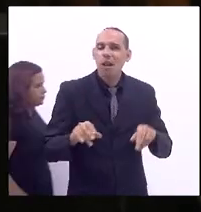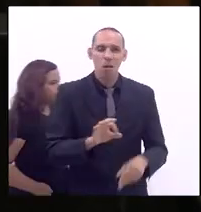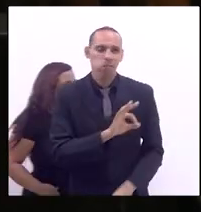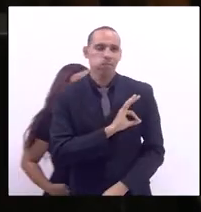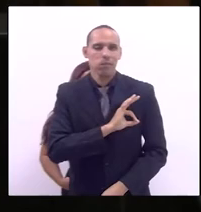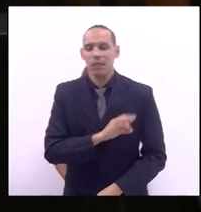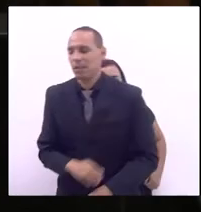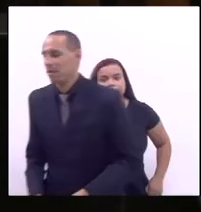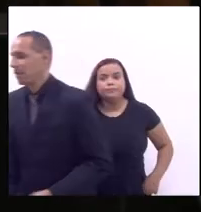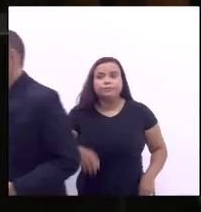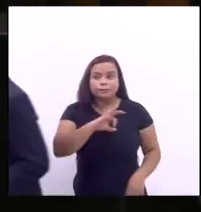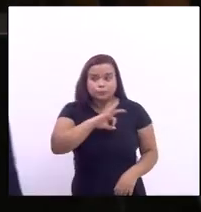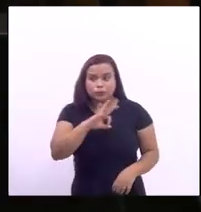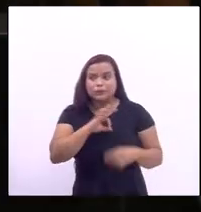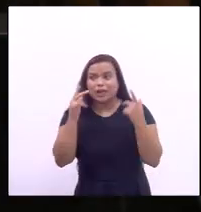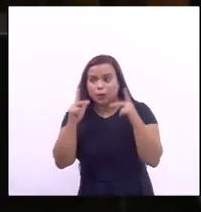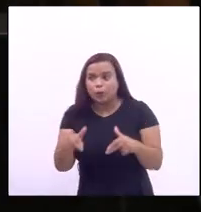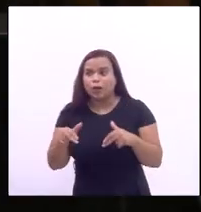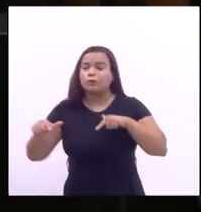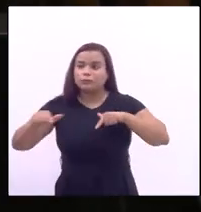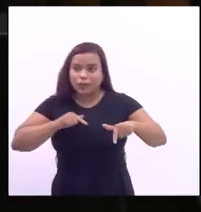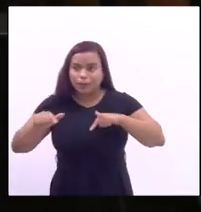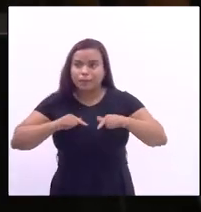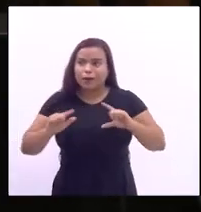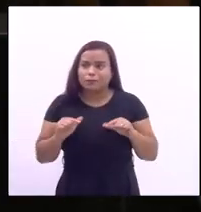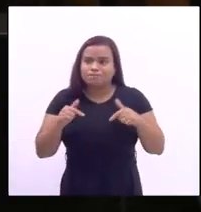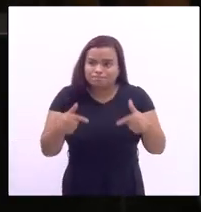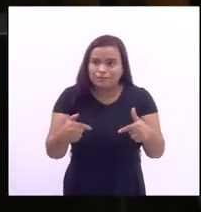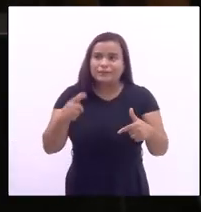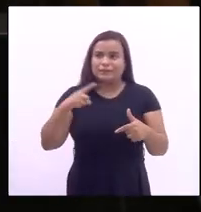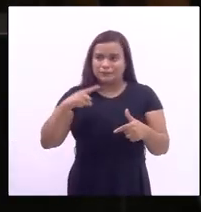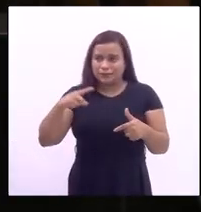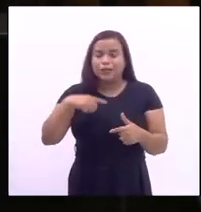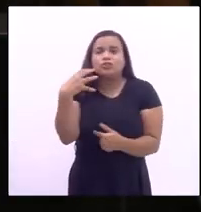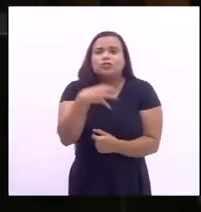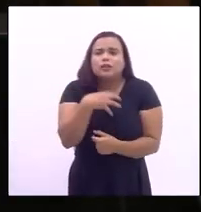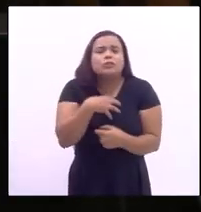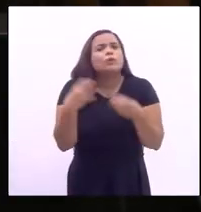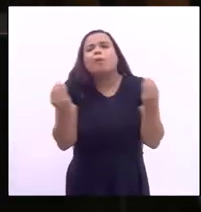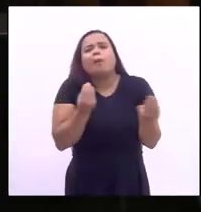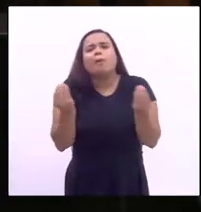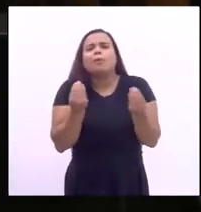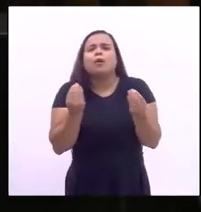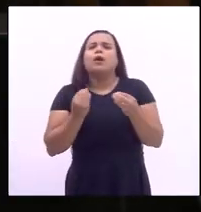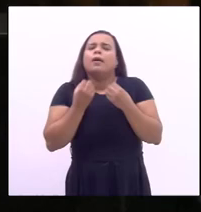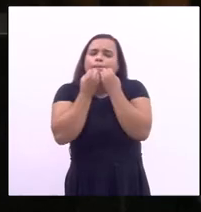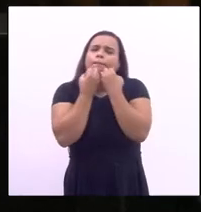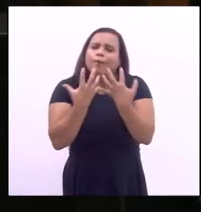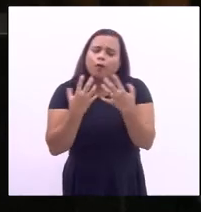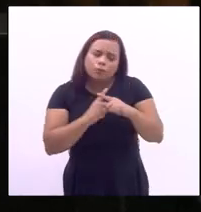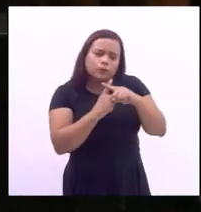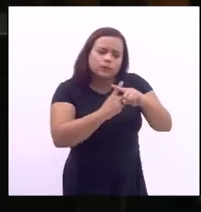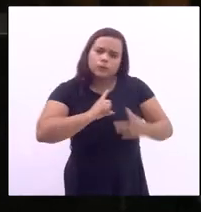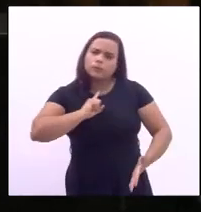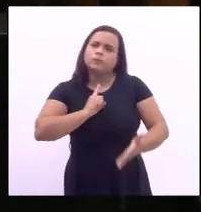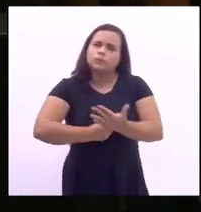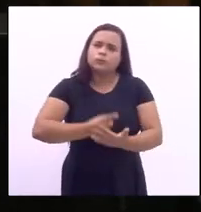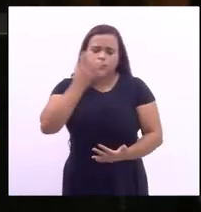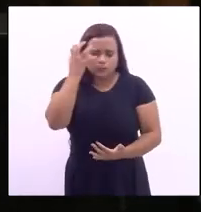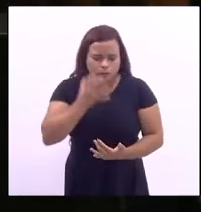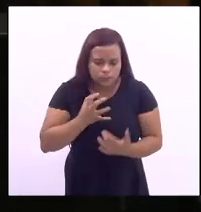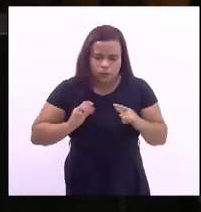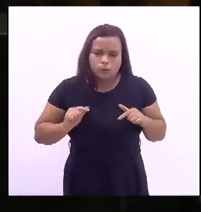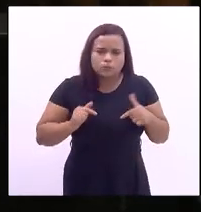policiais que vem trabalhando e atuando de maneira positiva comprometida